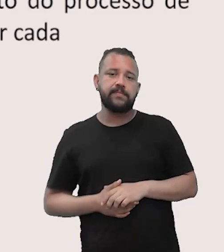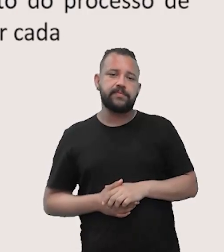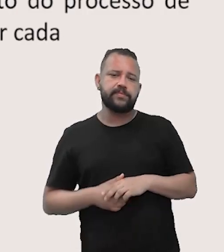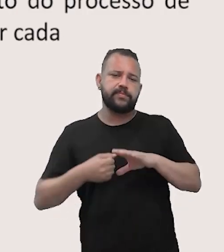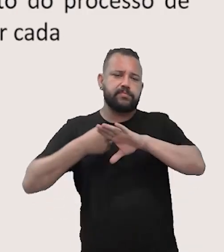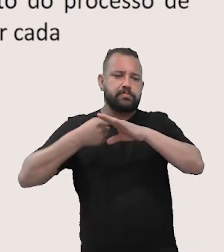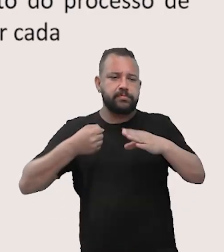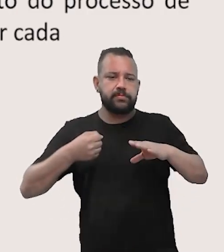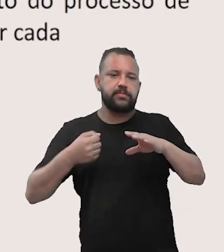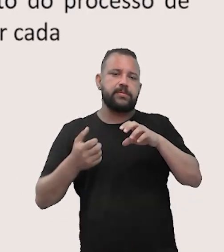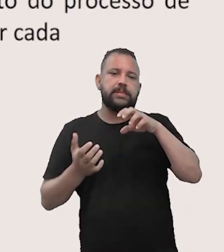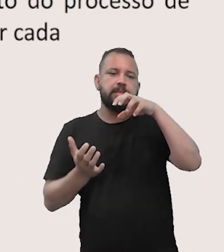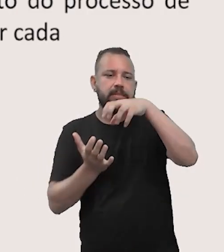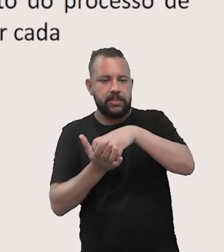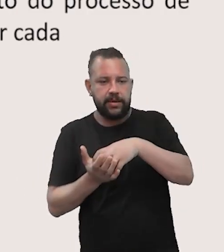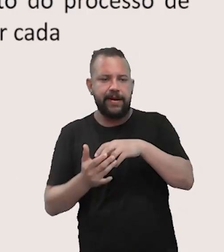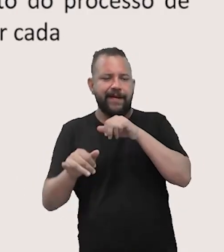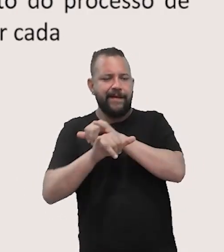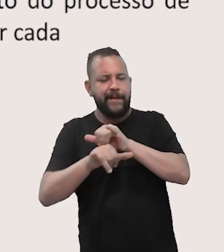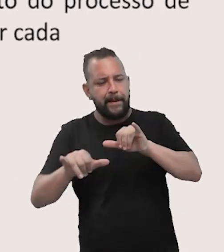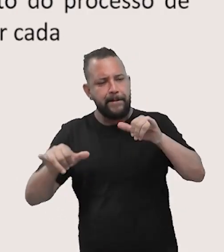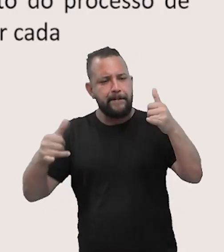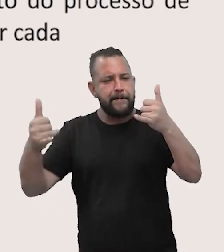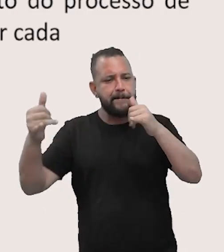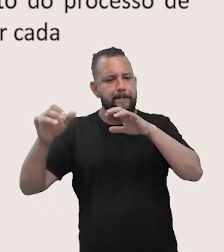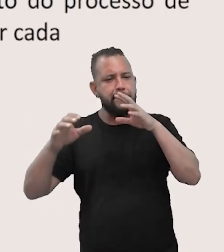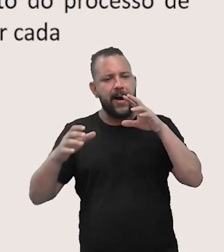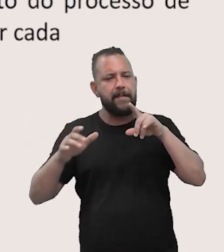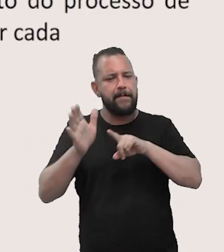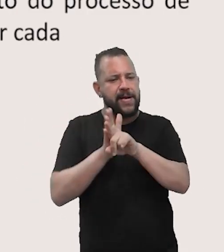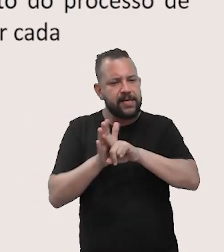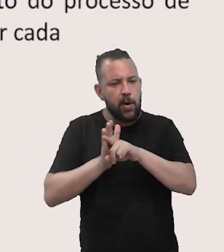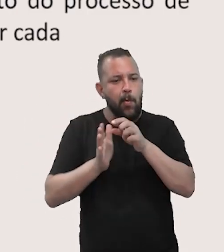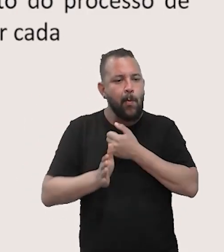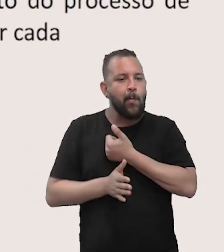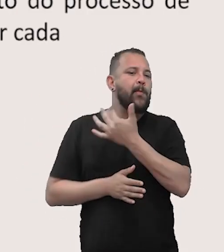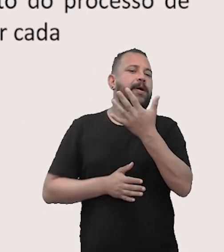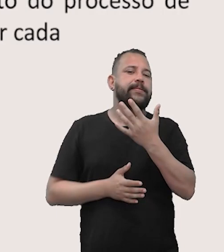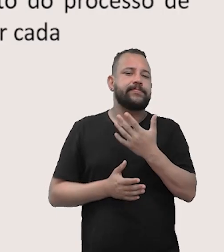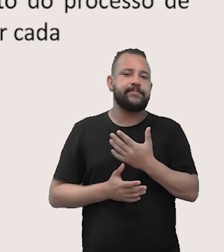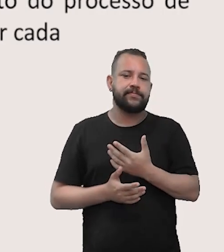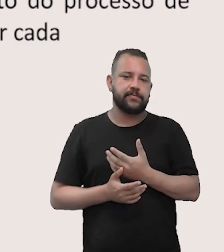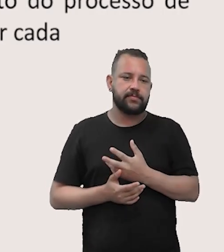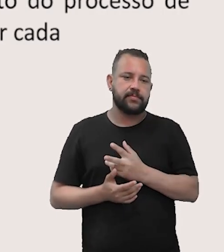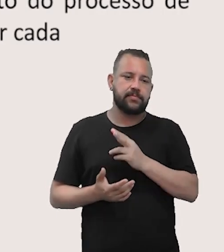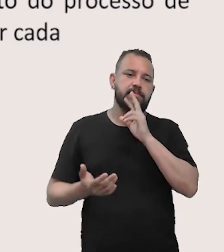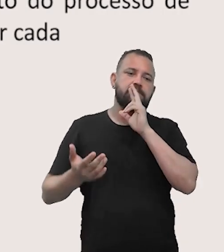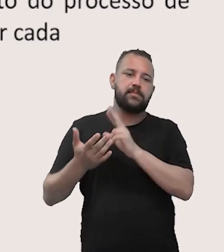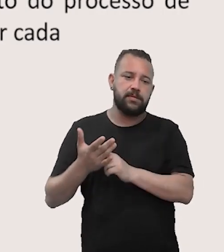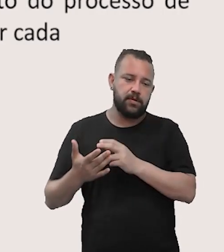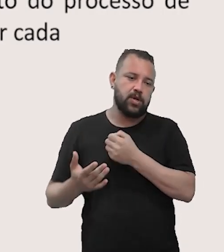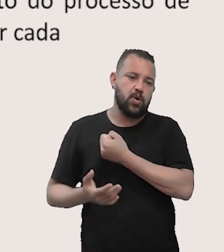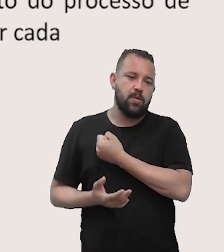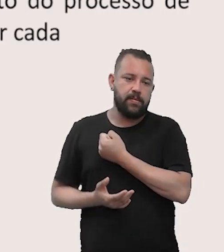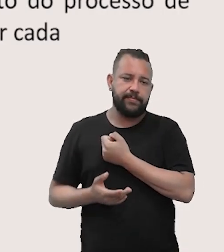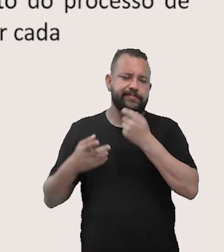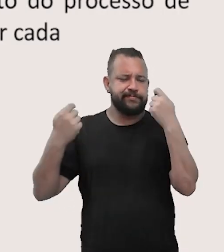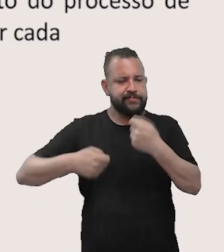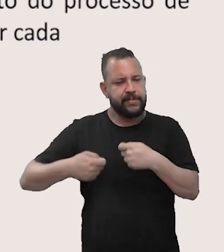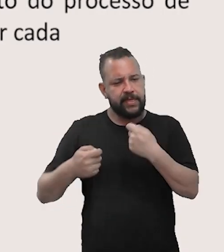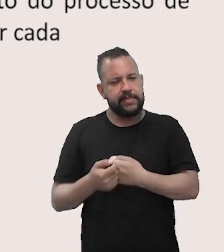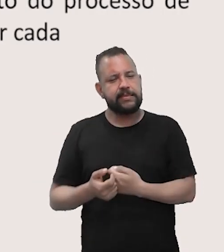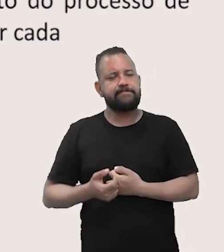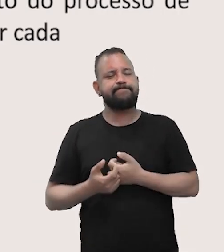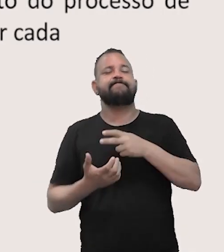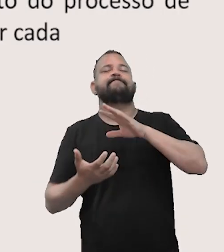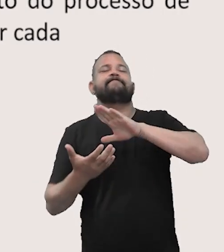que coletamos informações através de uma pesquisa quantitativa, nos deparamos com resultados numéricos que precisam ser interpretados da melhor